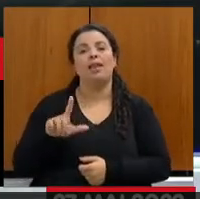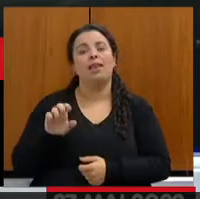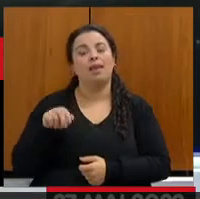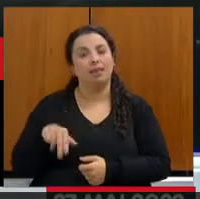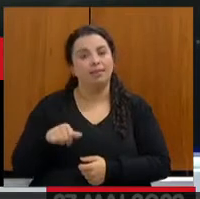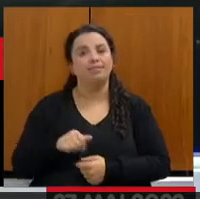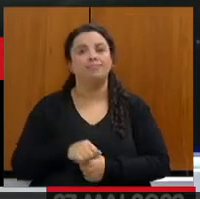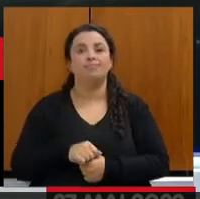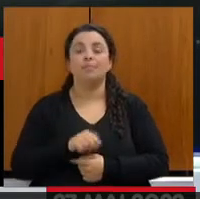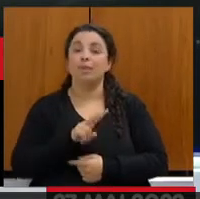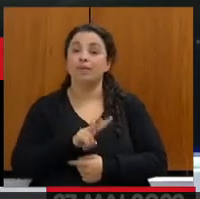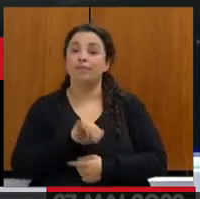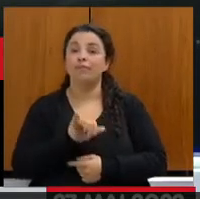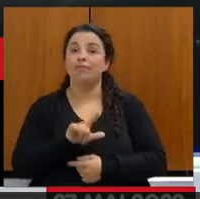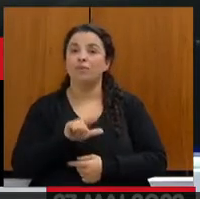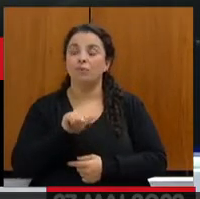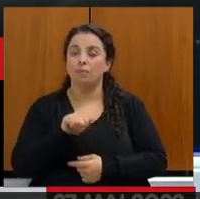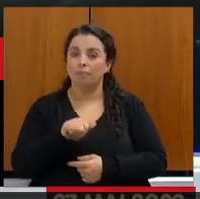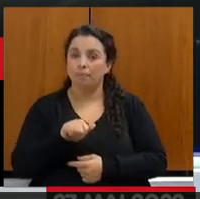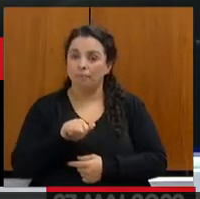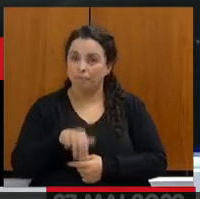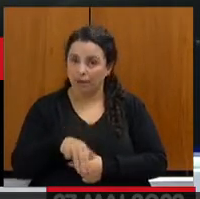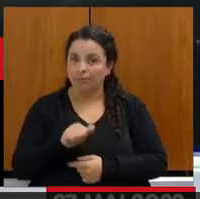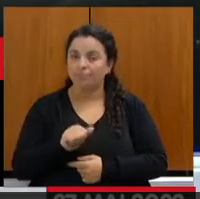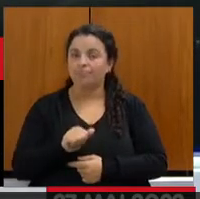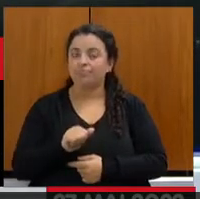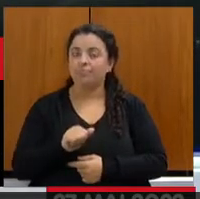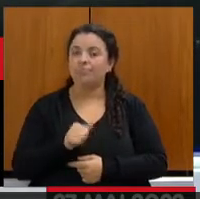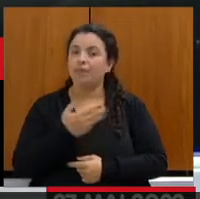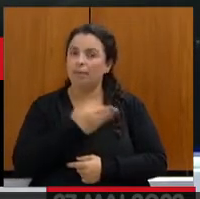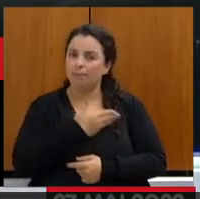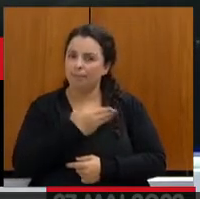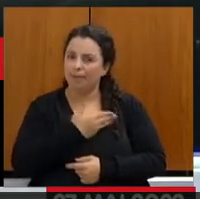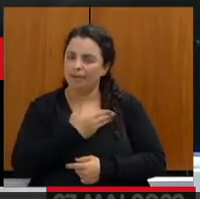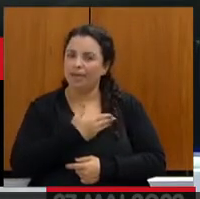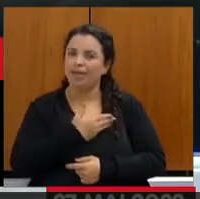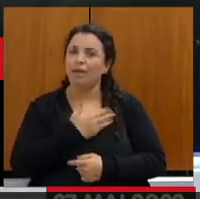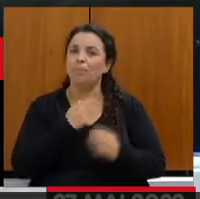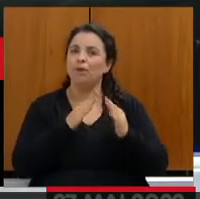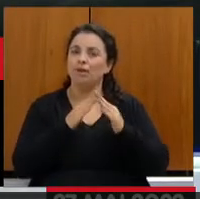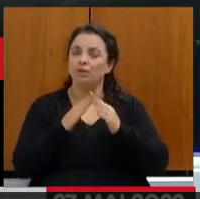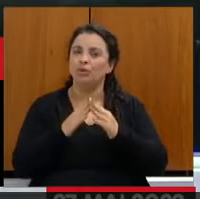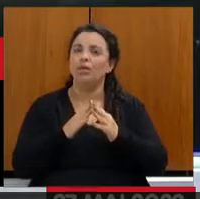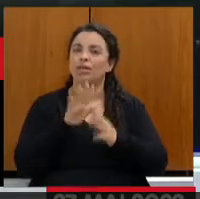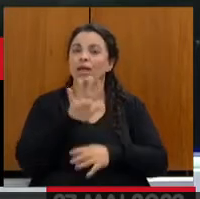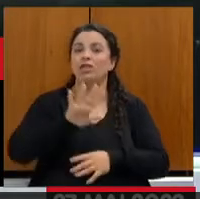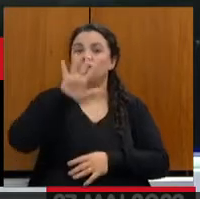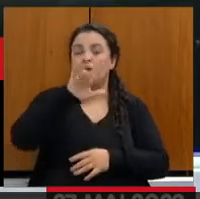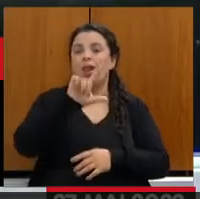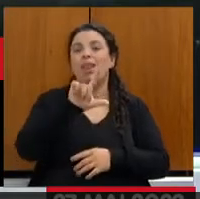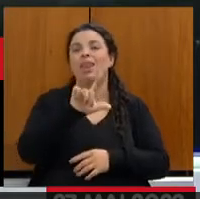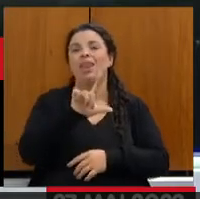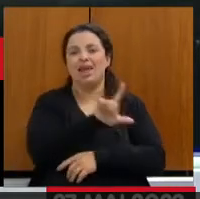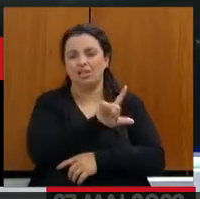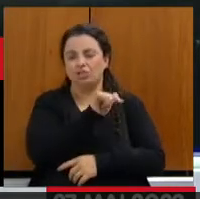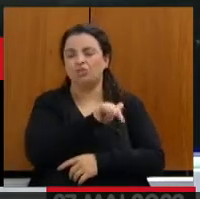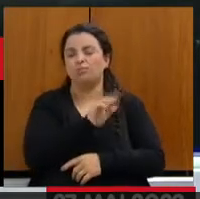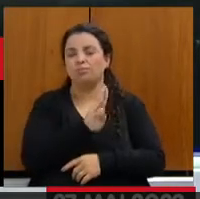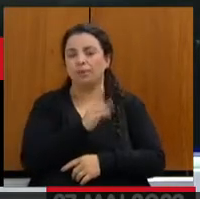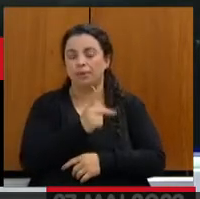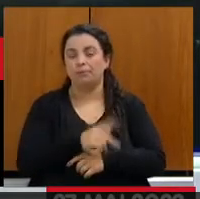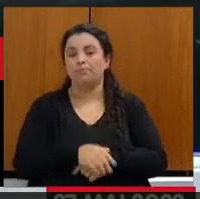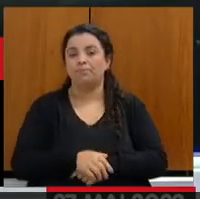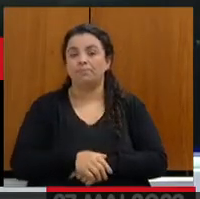Vilma emericiano Souza amiga companheira moradora da Regional Leste de Belo Horizonte e